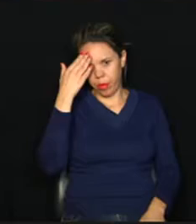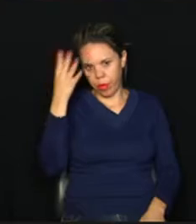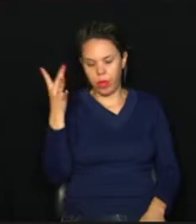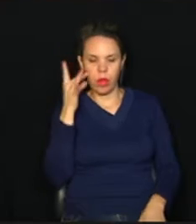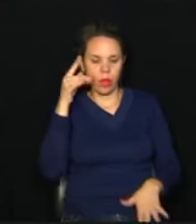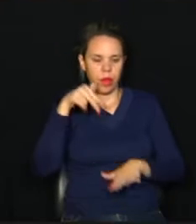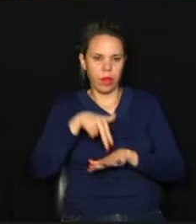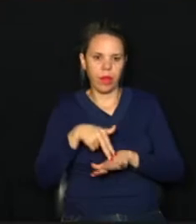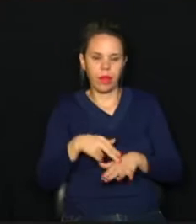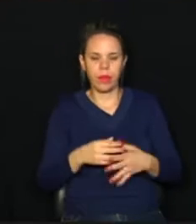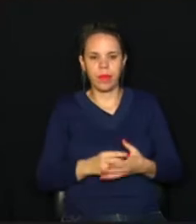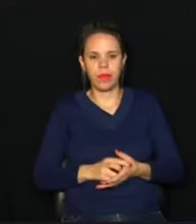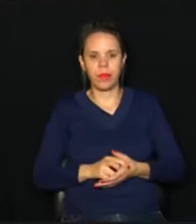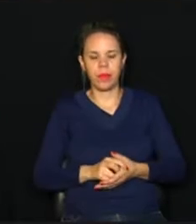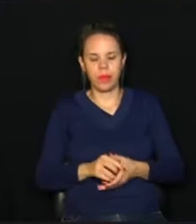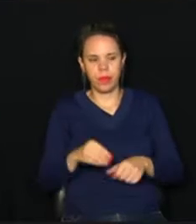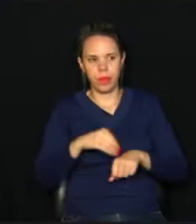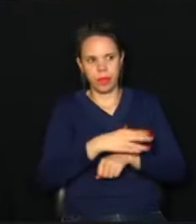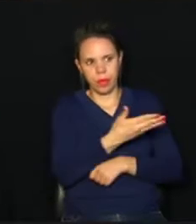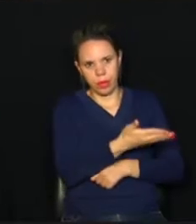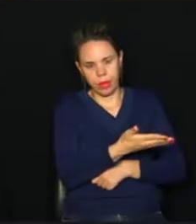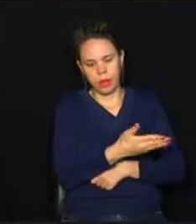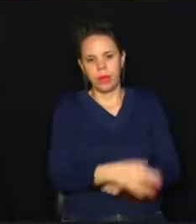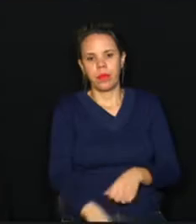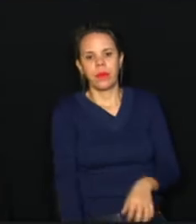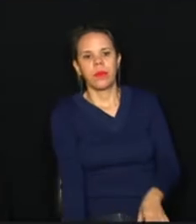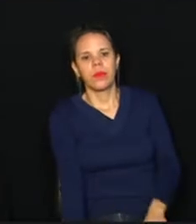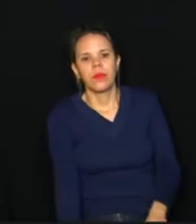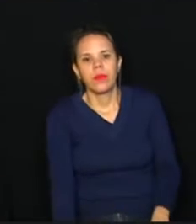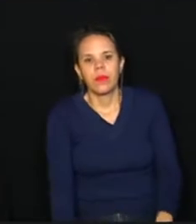presença. Passo a palavra ao senhor.